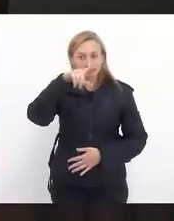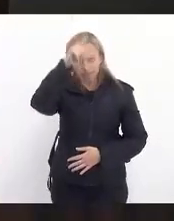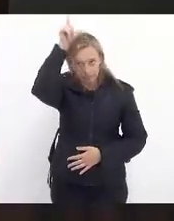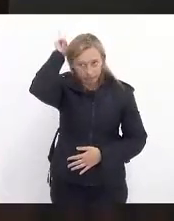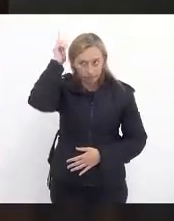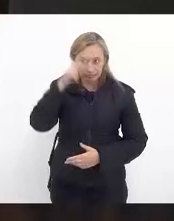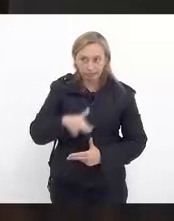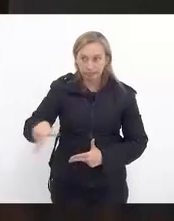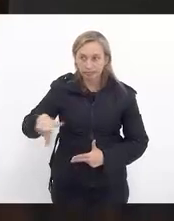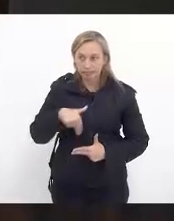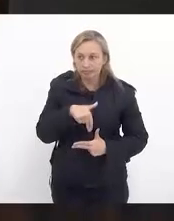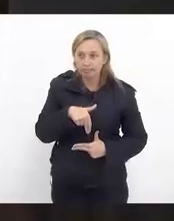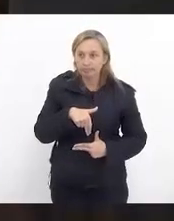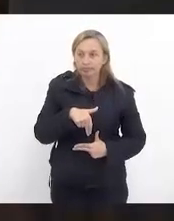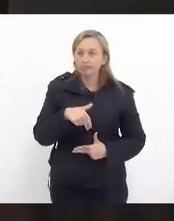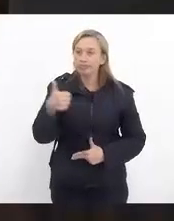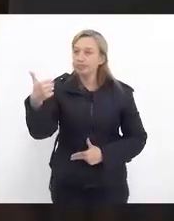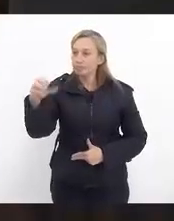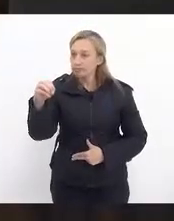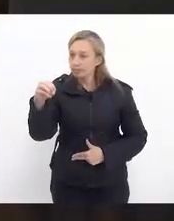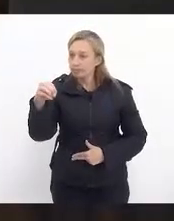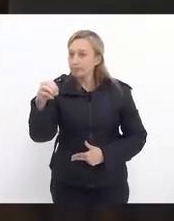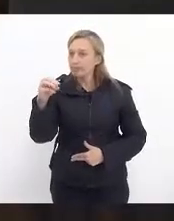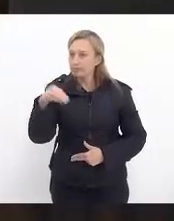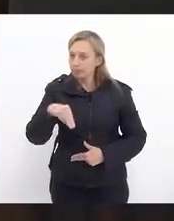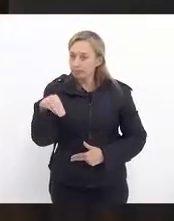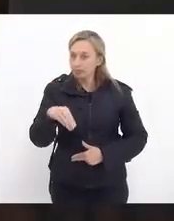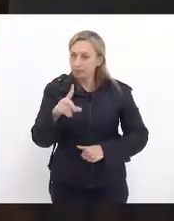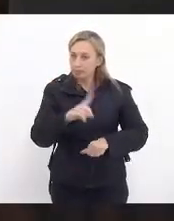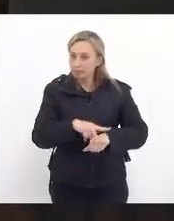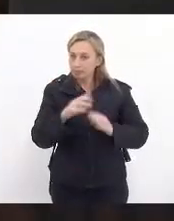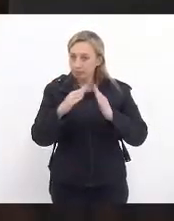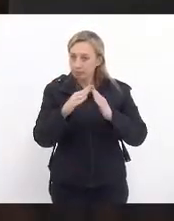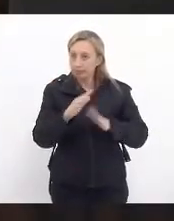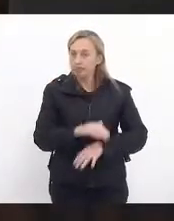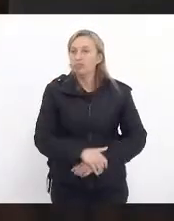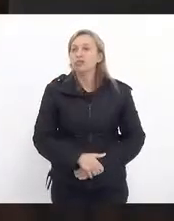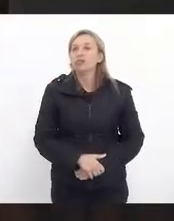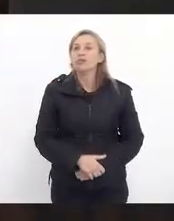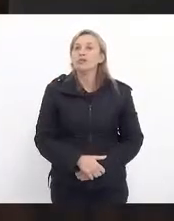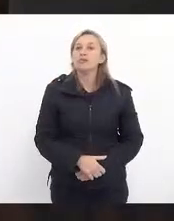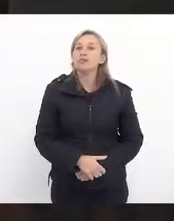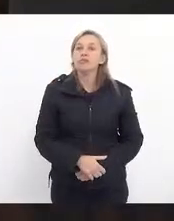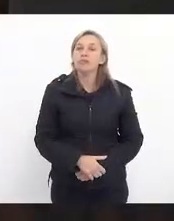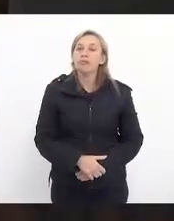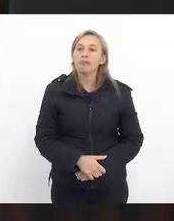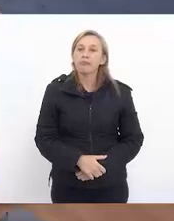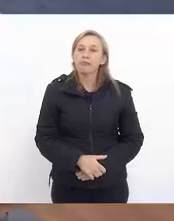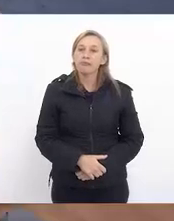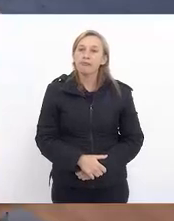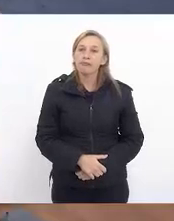Luiz Paulo vossa excelência dispõe de dez minutos no tempo regimental